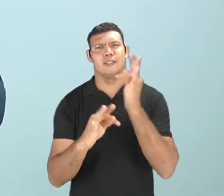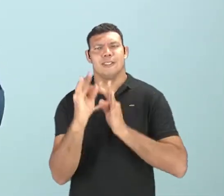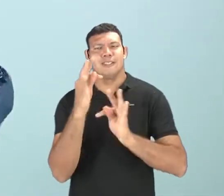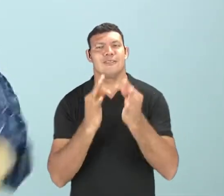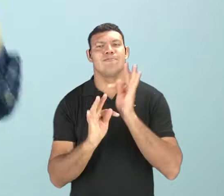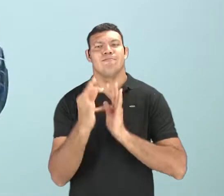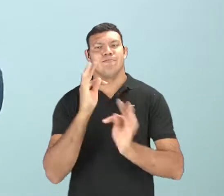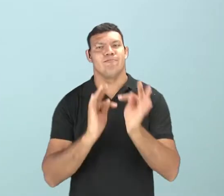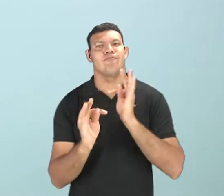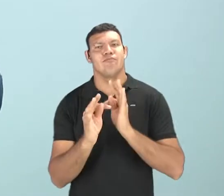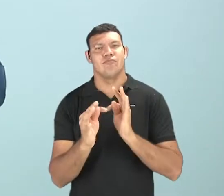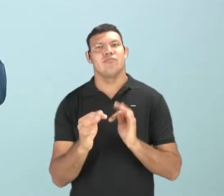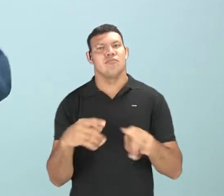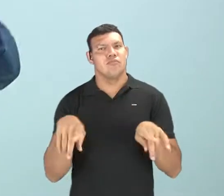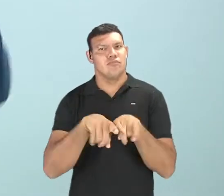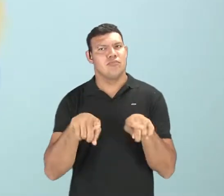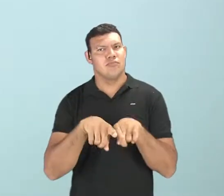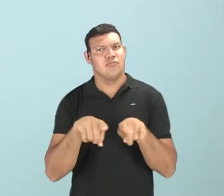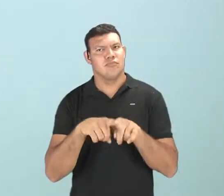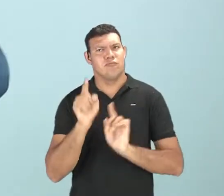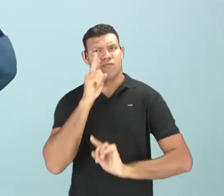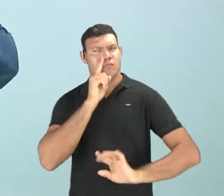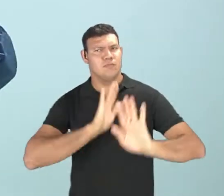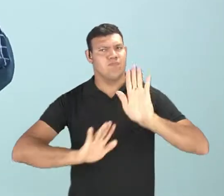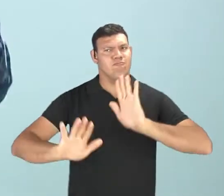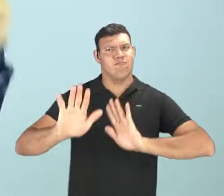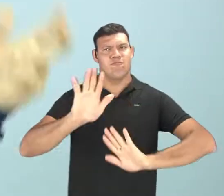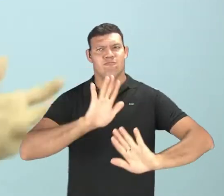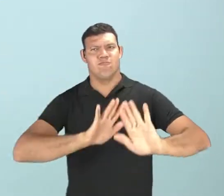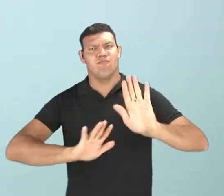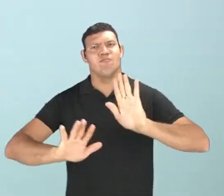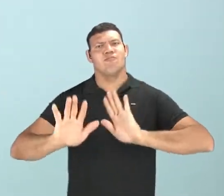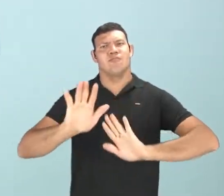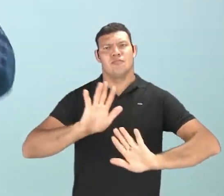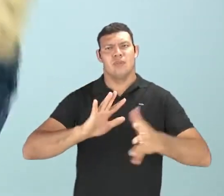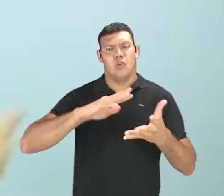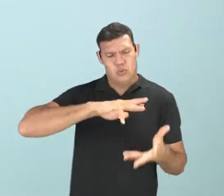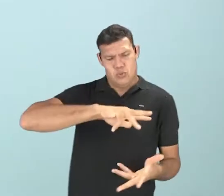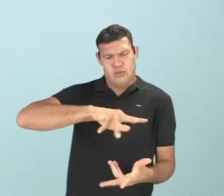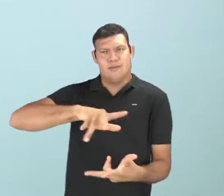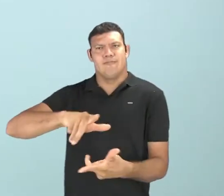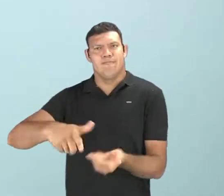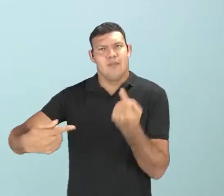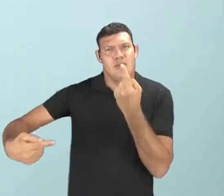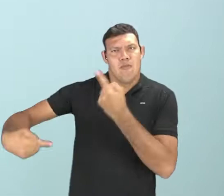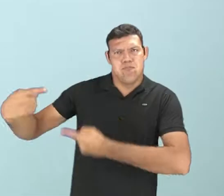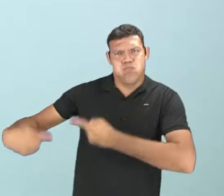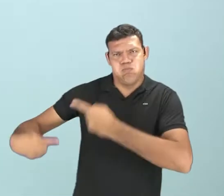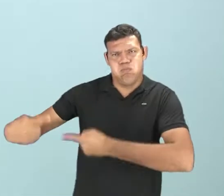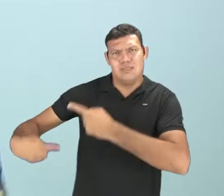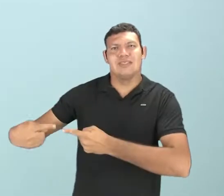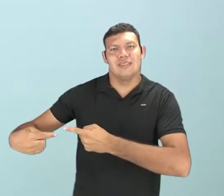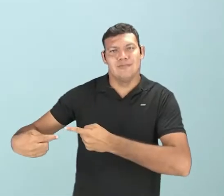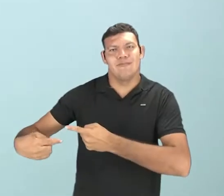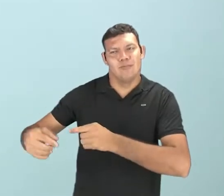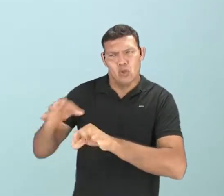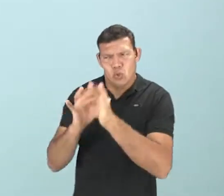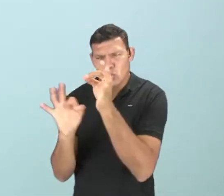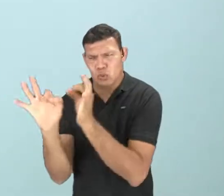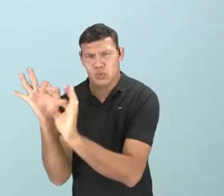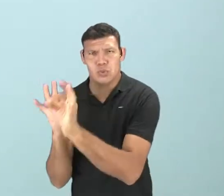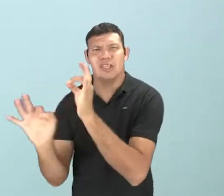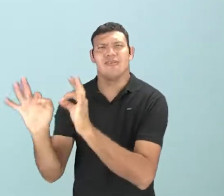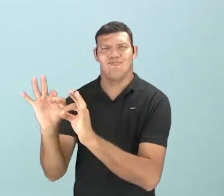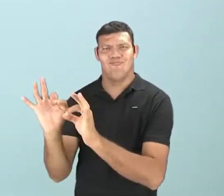havia ameaças neoliberais no mundo, havia aí toda uma política econômica sendo orquestrada, isso